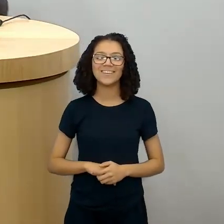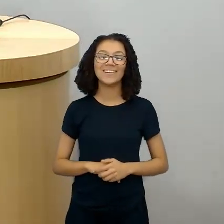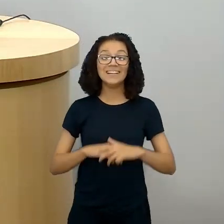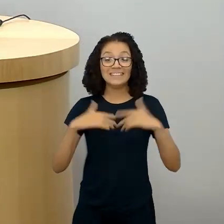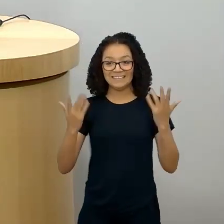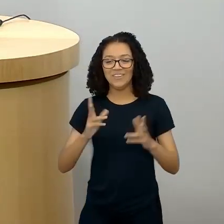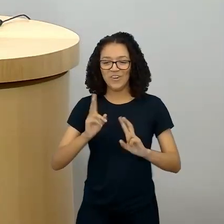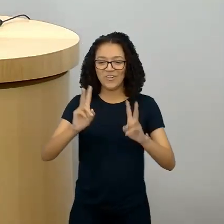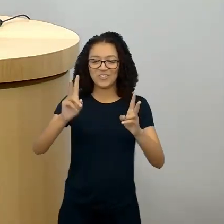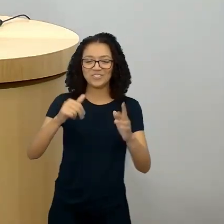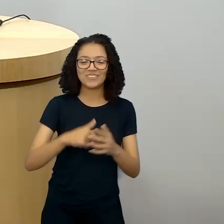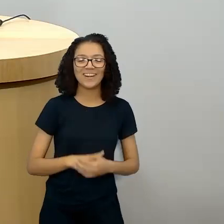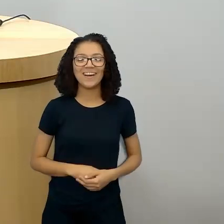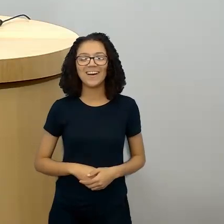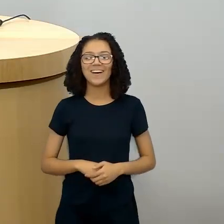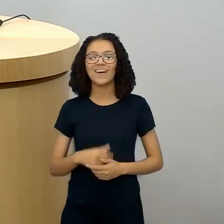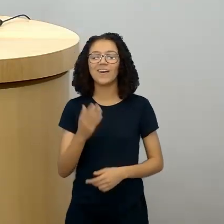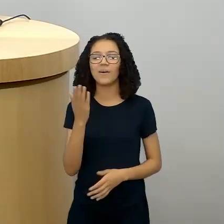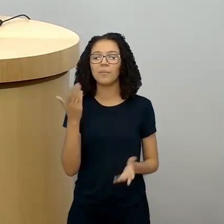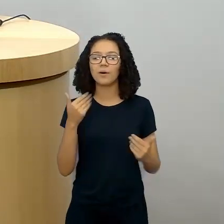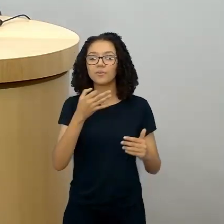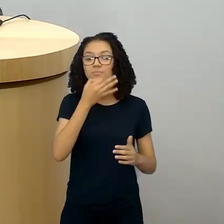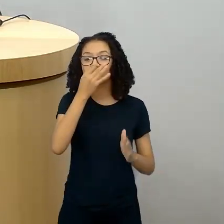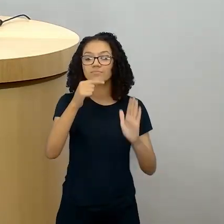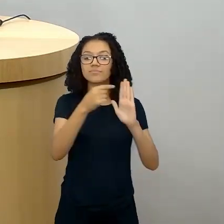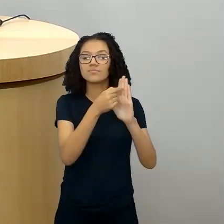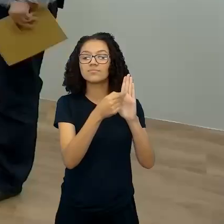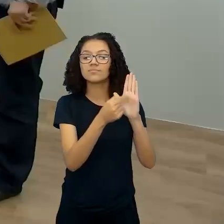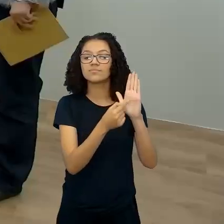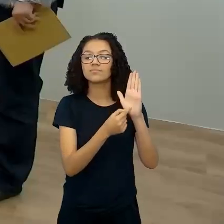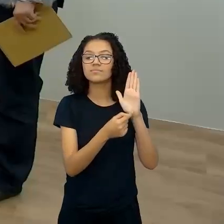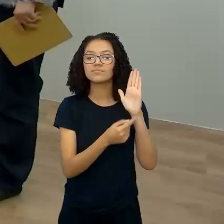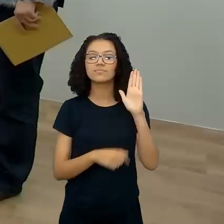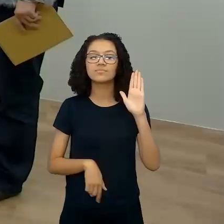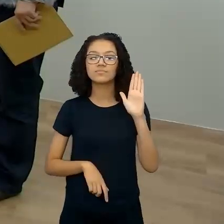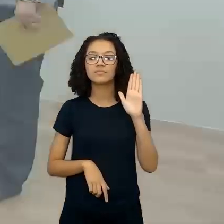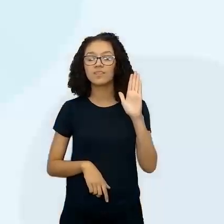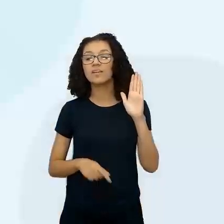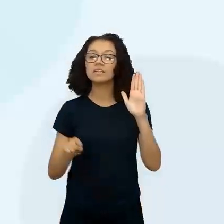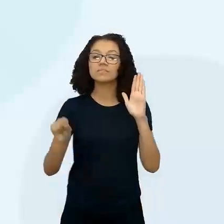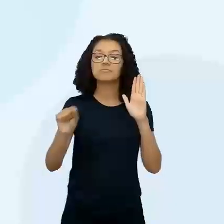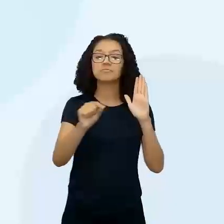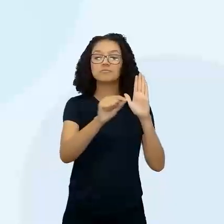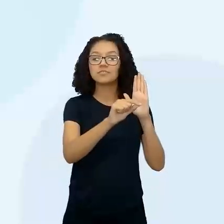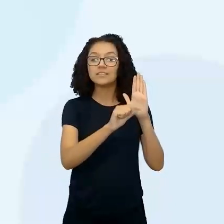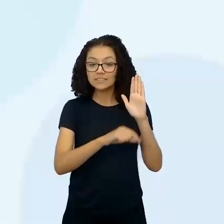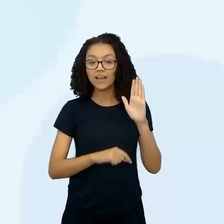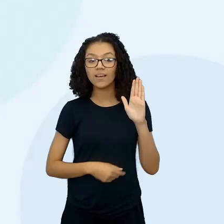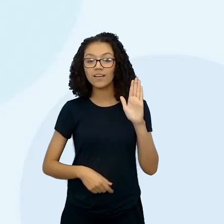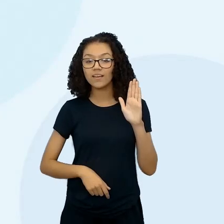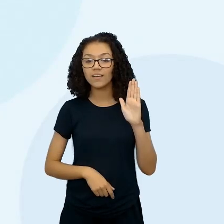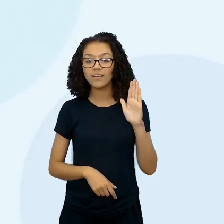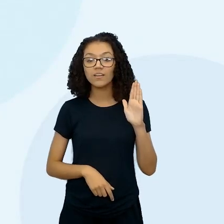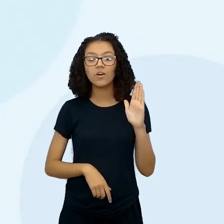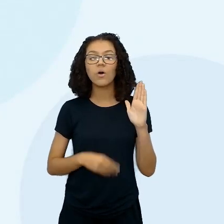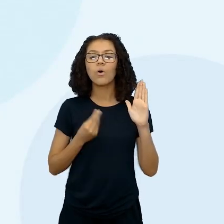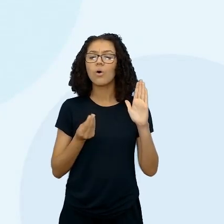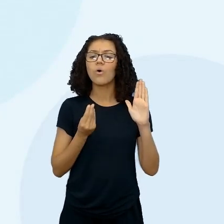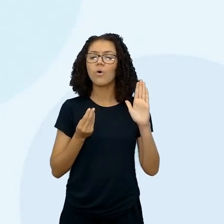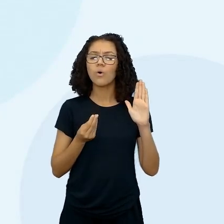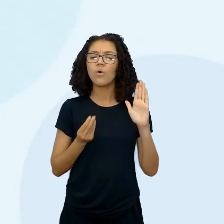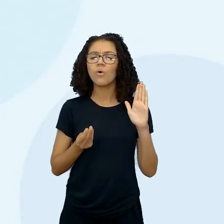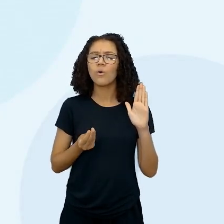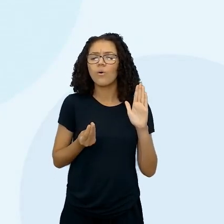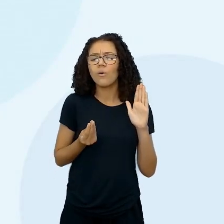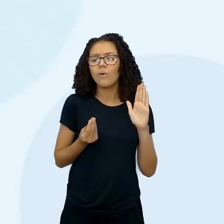vamos fazer uma interação? Vamos saber, assim, de vocês aí, para vocês colocarem no chat, responder um pouquinho, de que forma que a gente pode